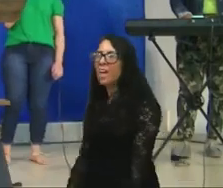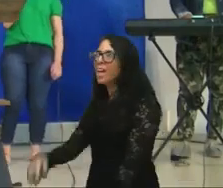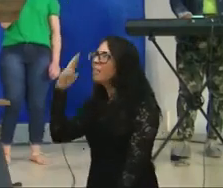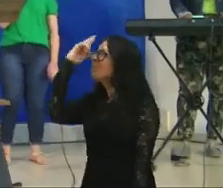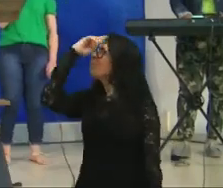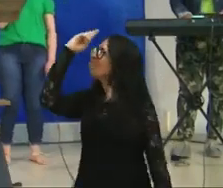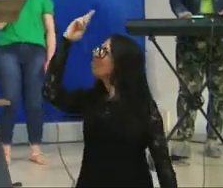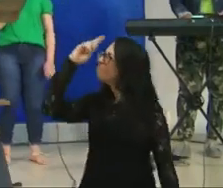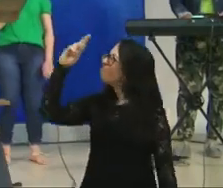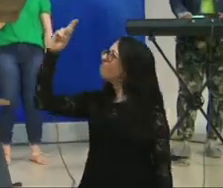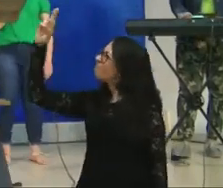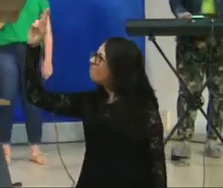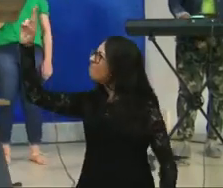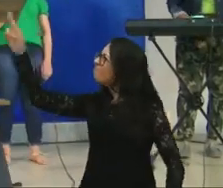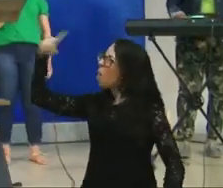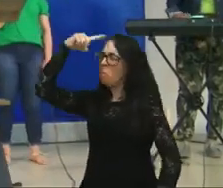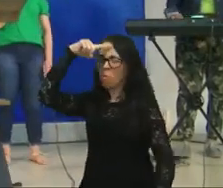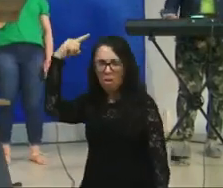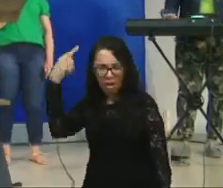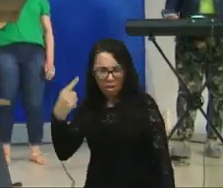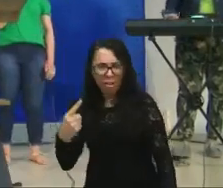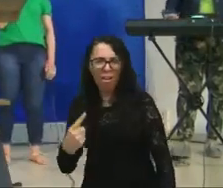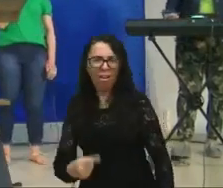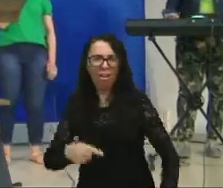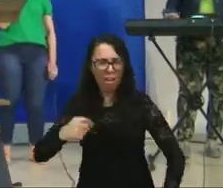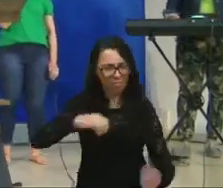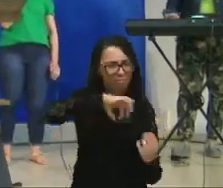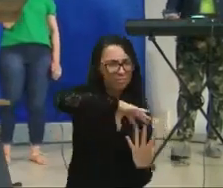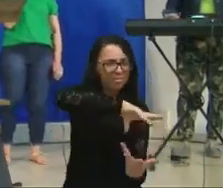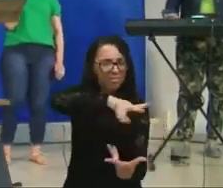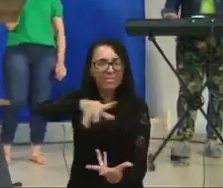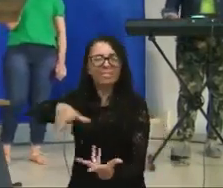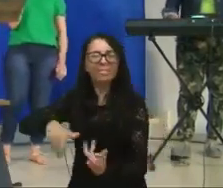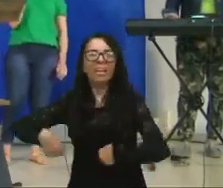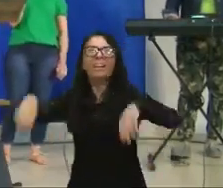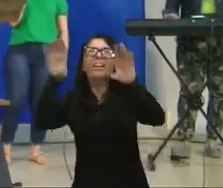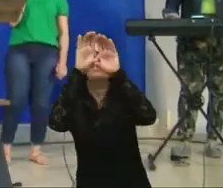Senhor da terra e do céu,